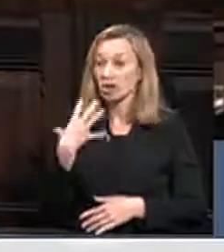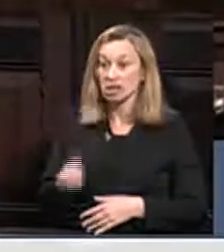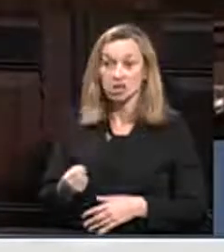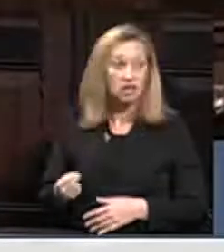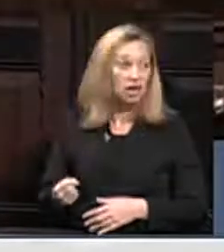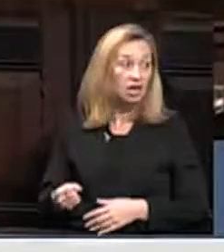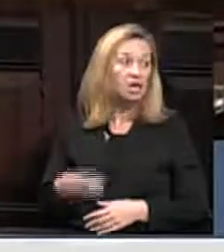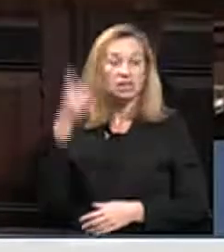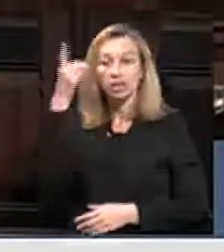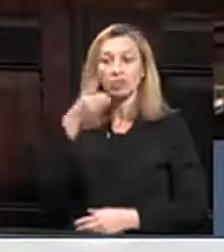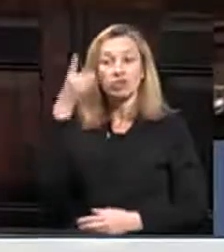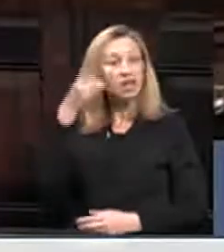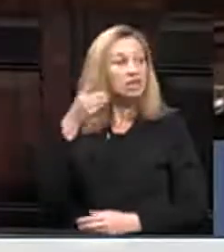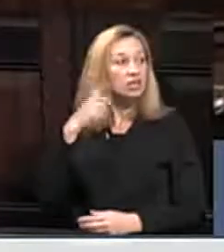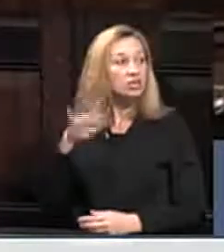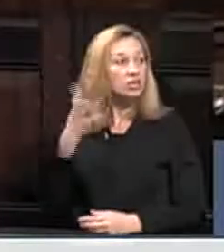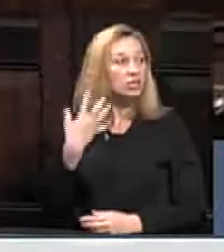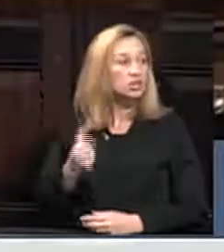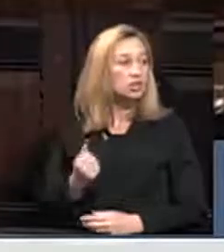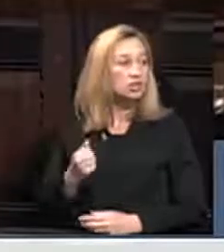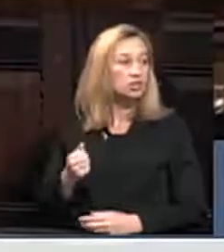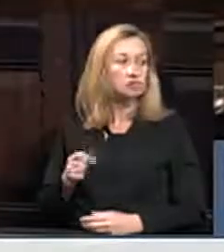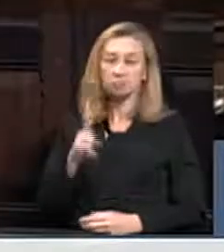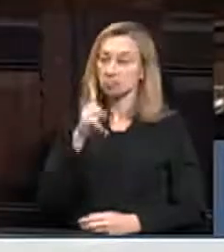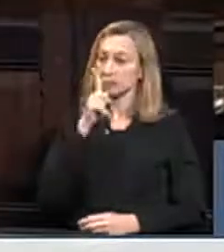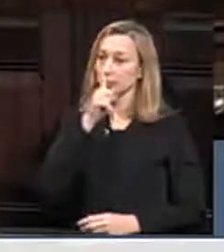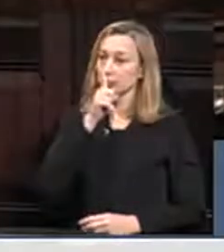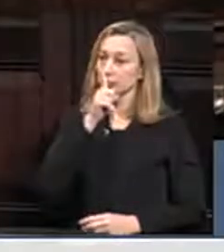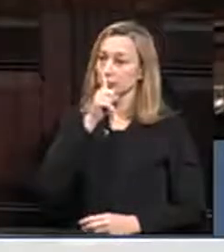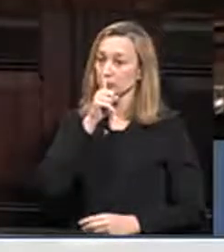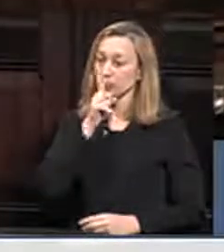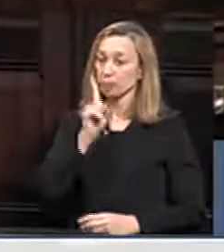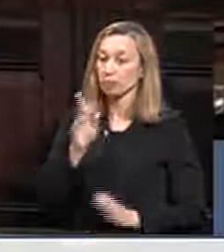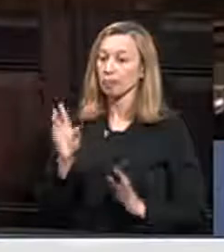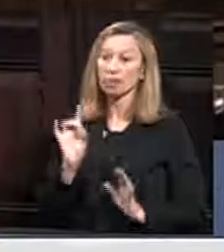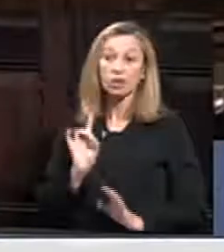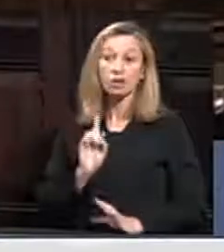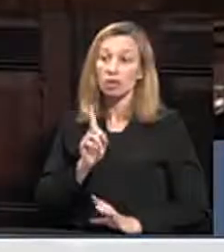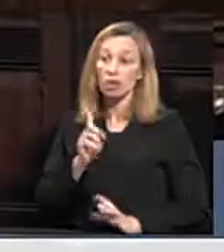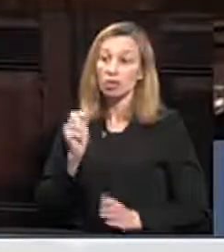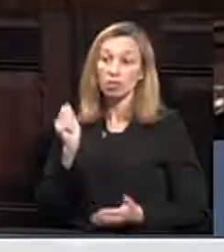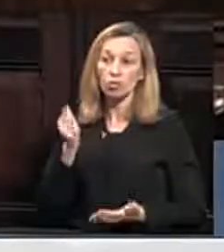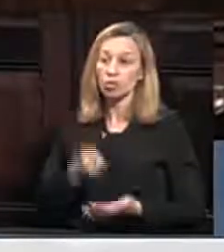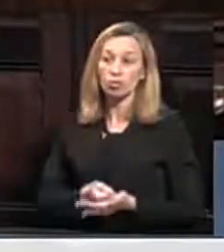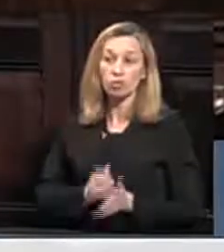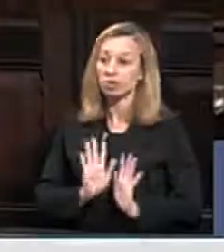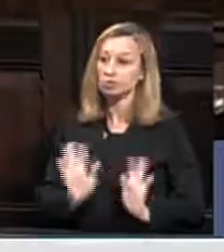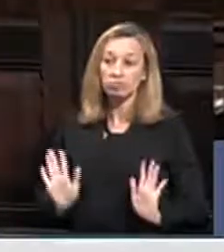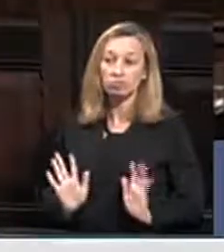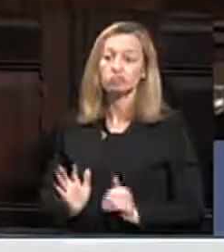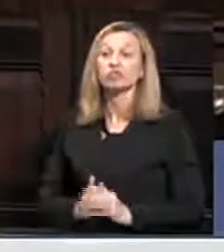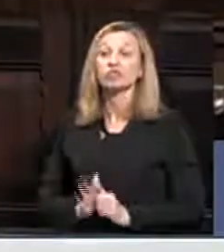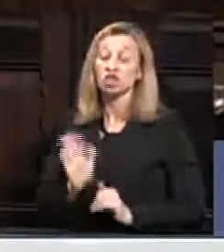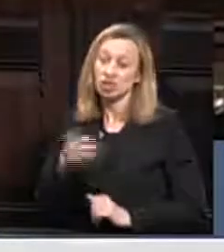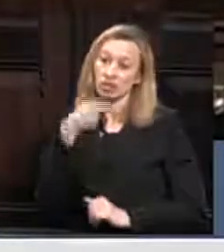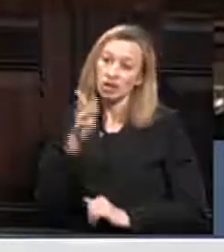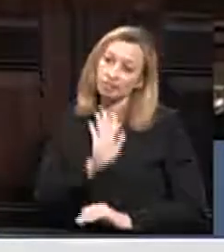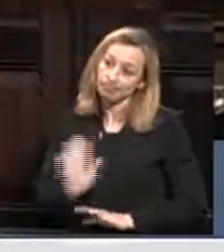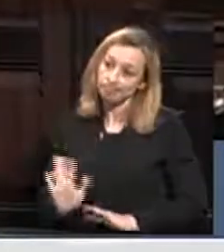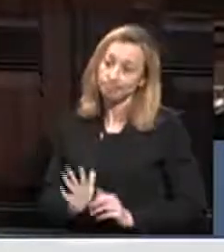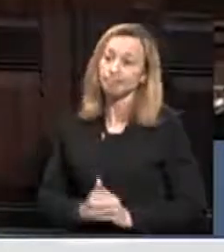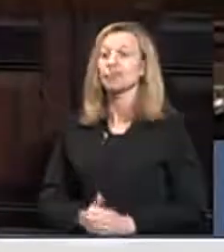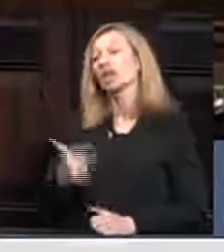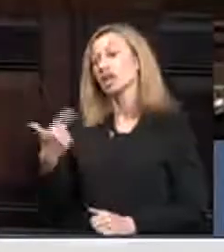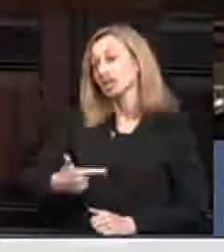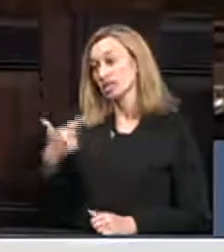a deputada Lucinha não iremos cumprir. Já está aqui comunicado. E a